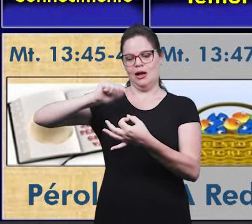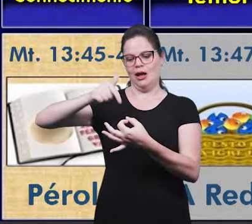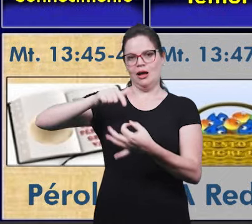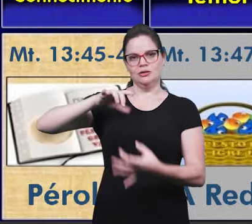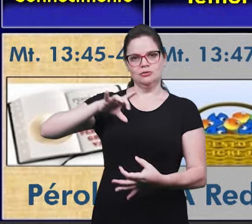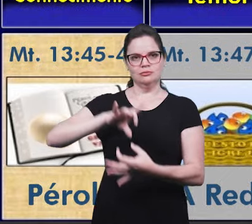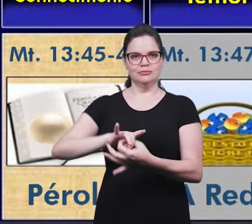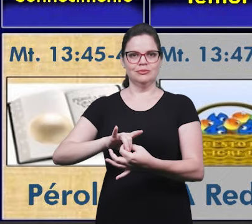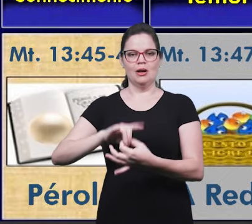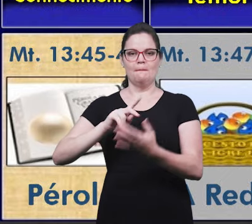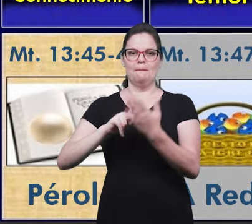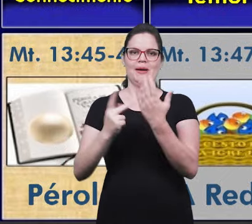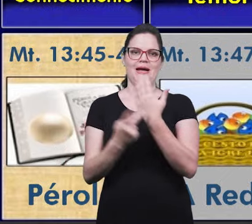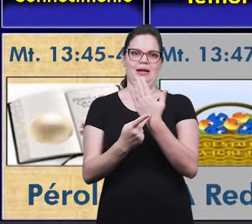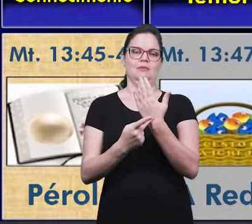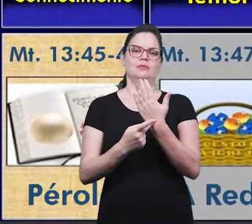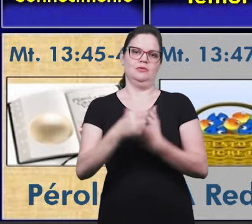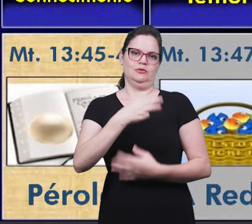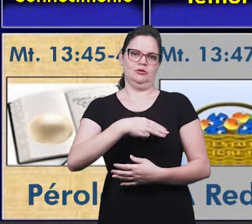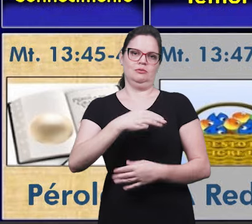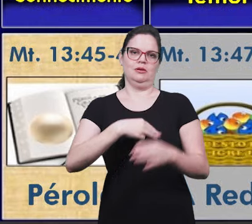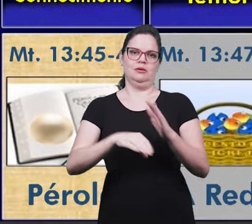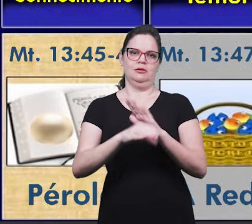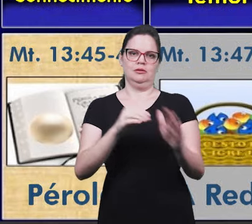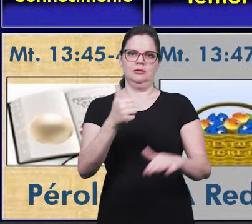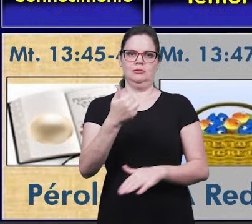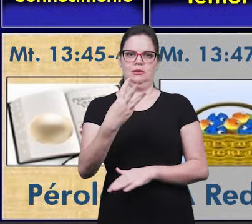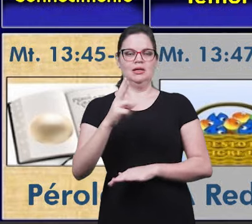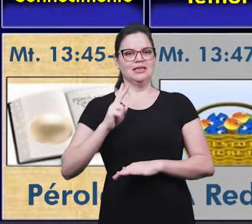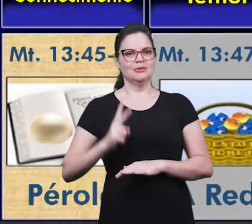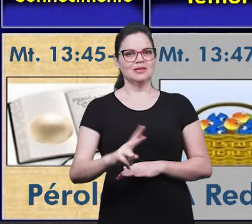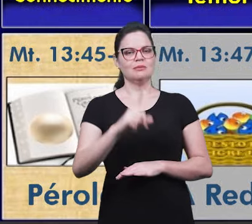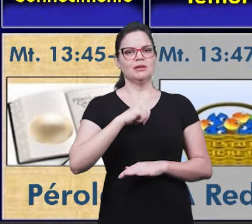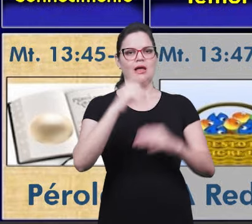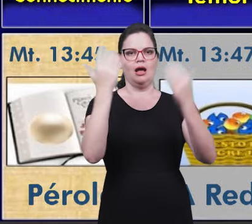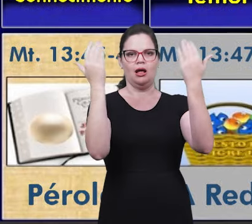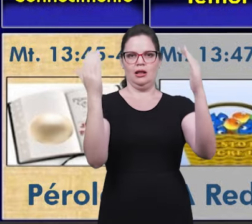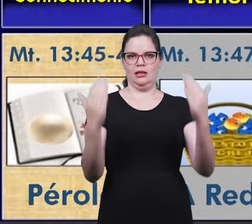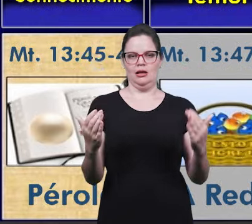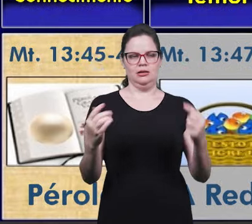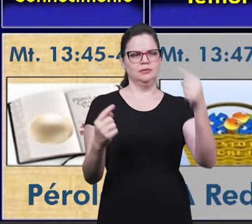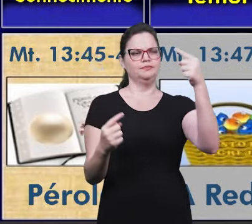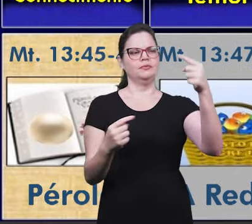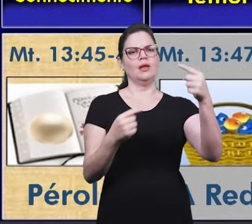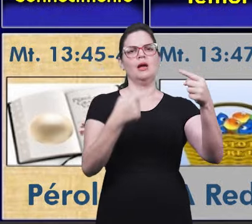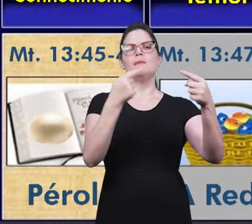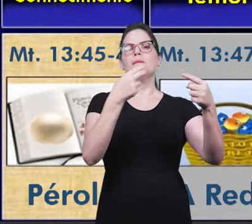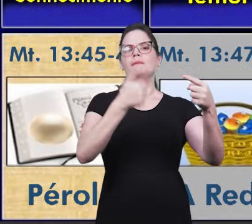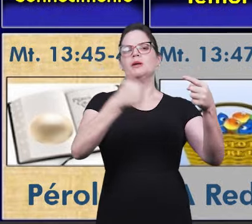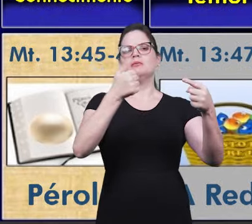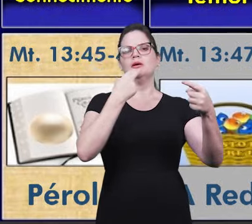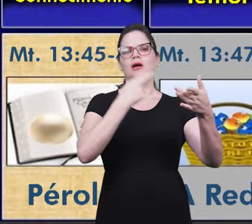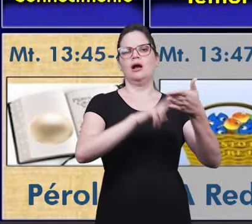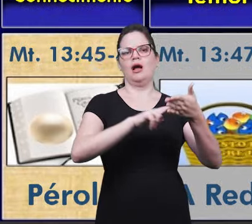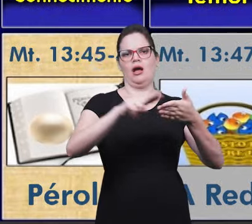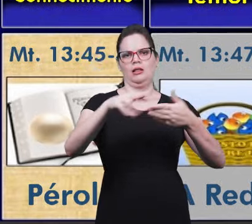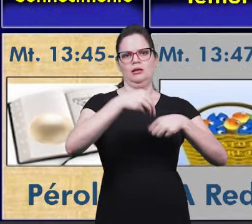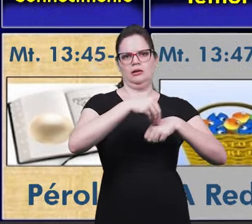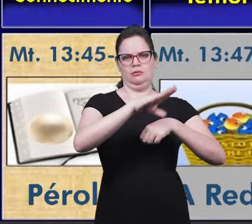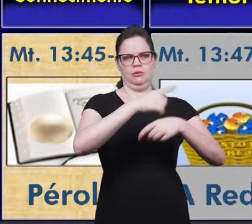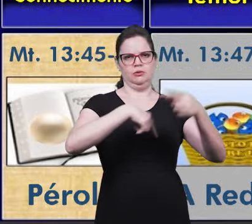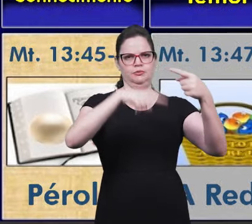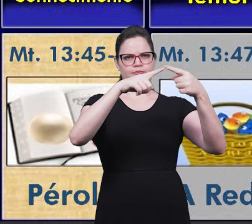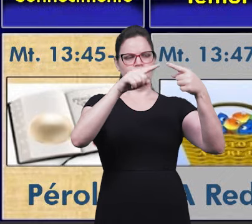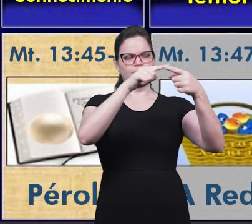capítulo 13. Então, a gente sempre vai conciliar a carta a operação do Espírito de Deus, naquele momento, o